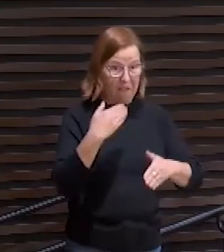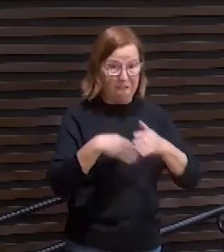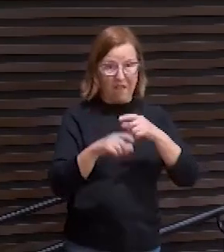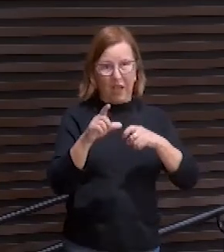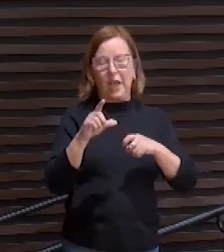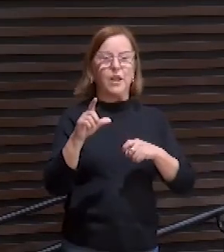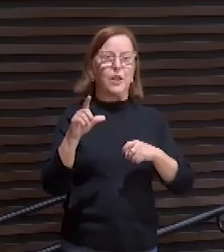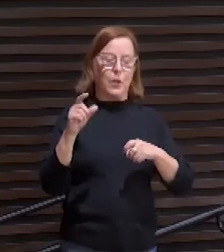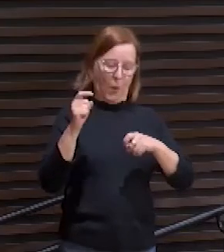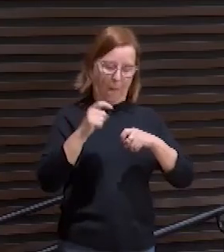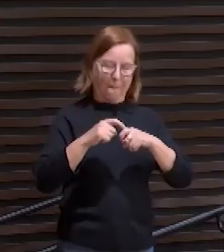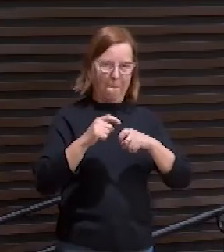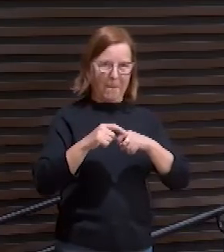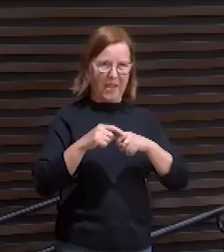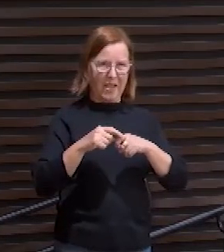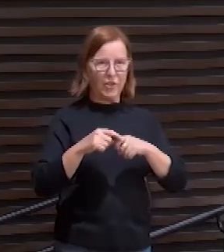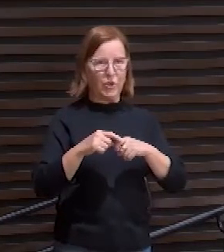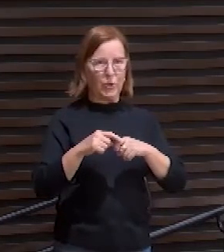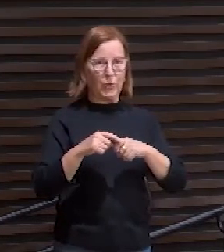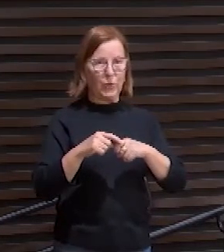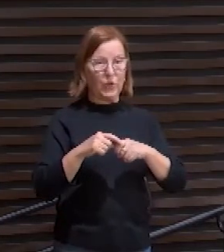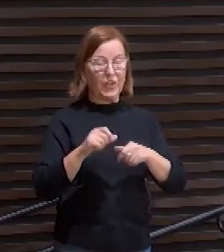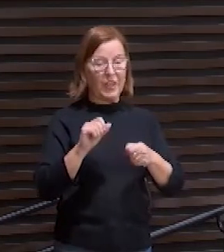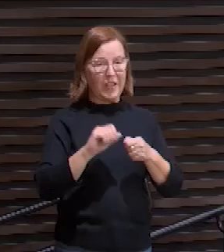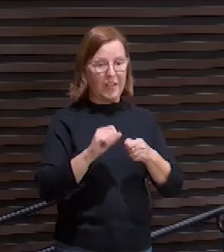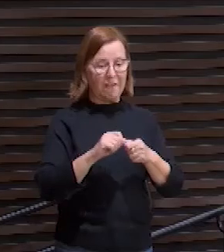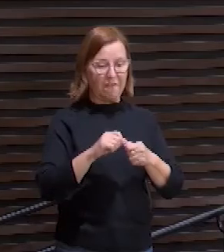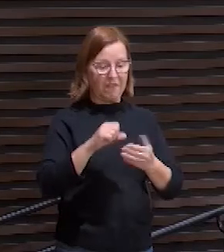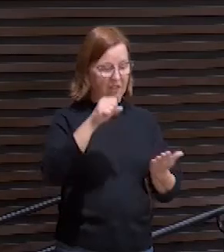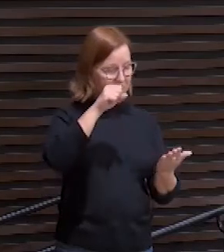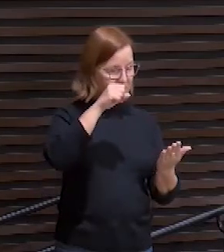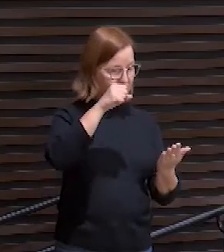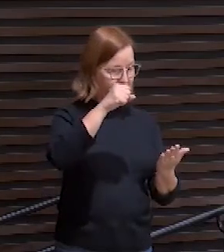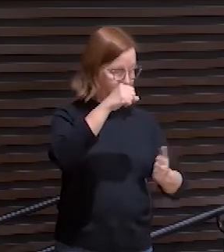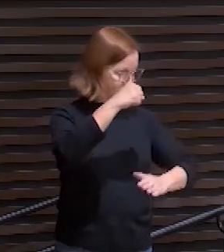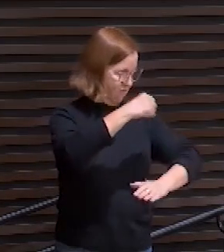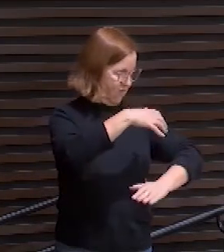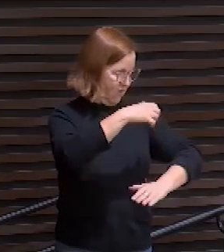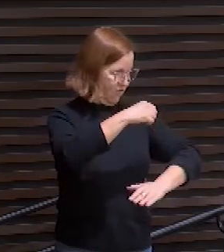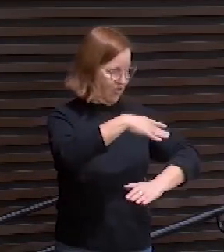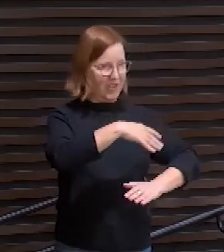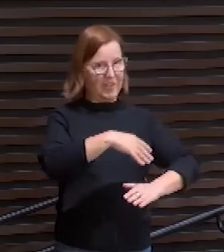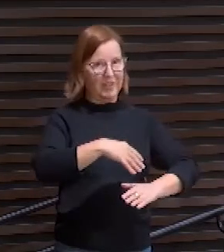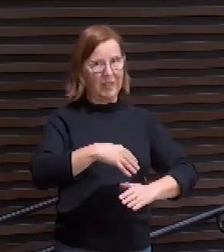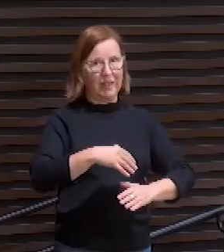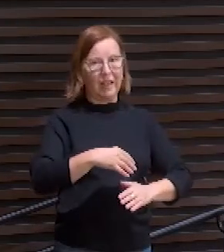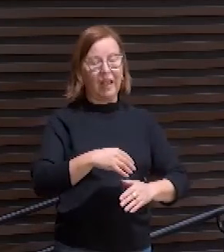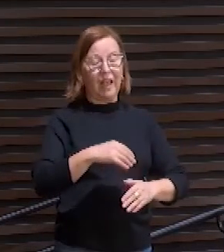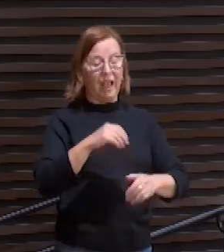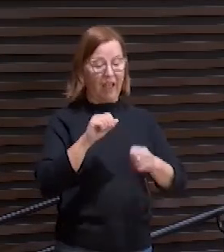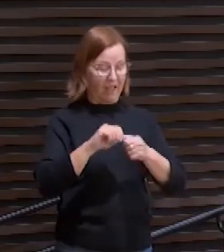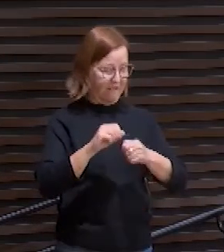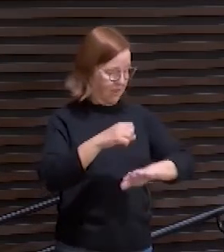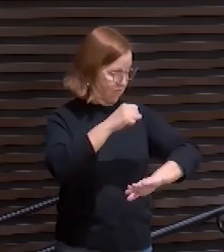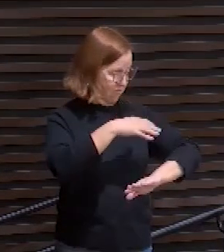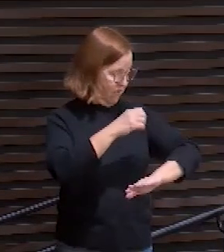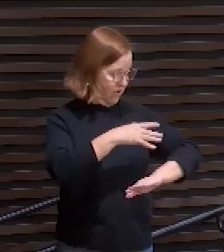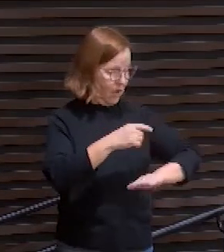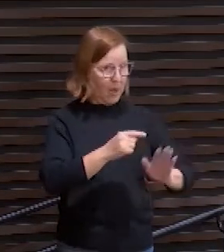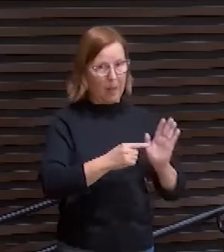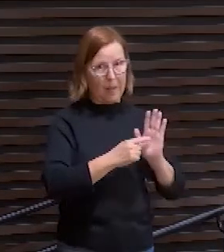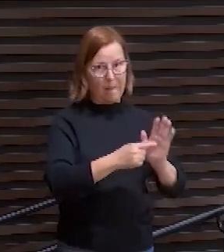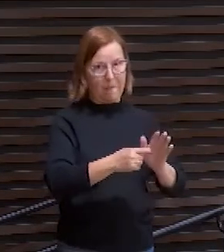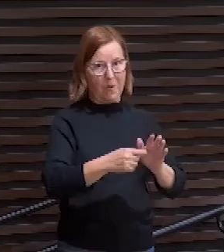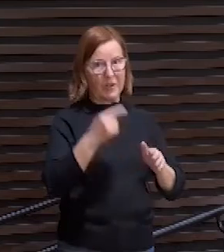raio-x. Aí você tira uma chapa e leva para o médico. Aí você mostra o raio-x vai te